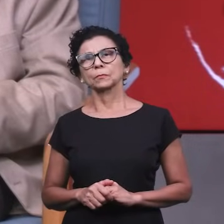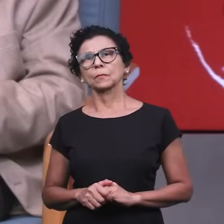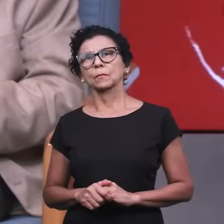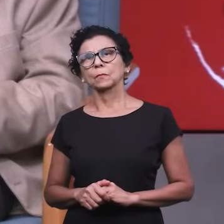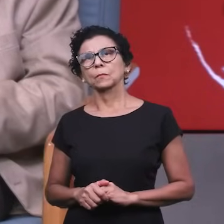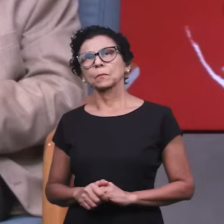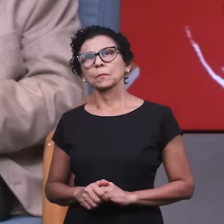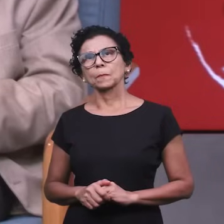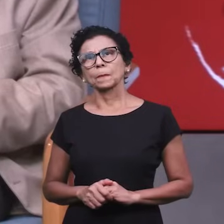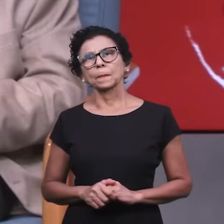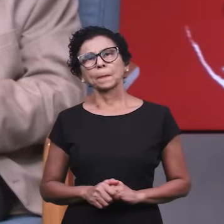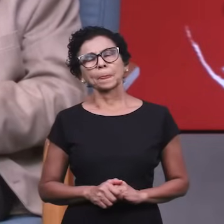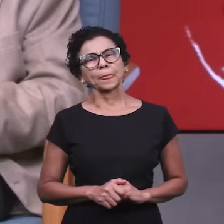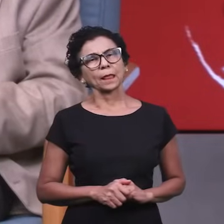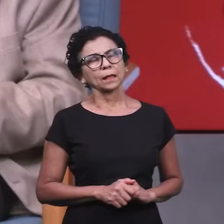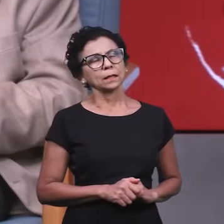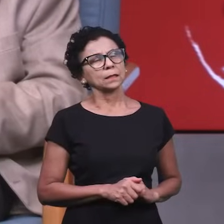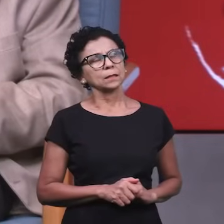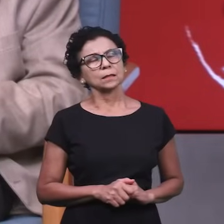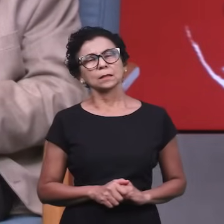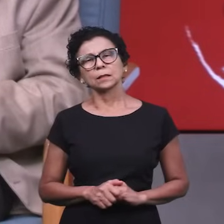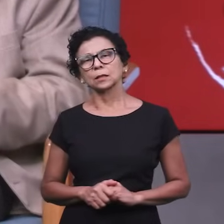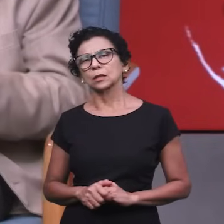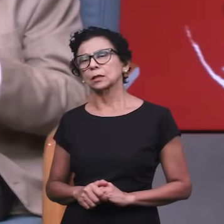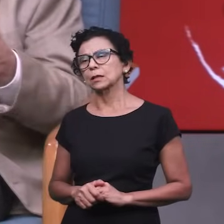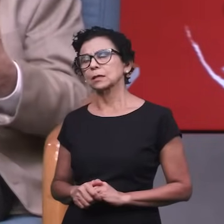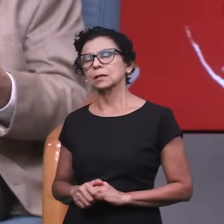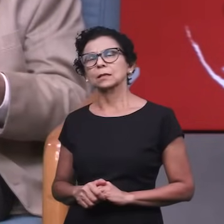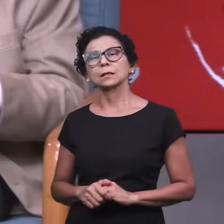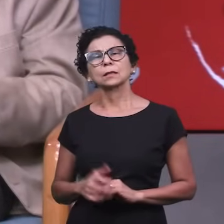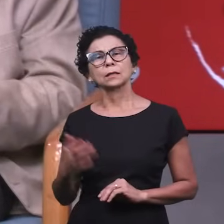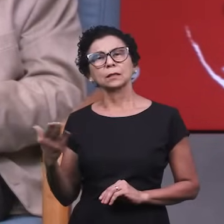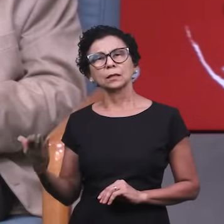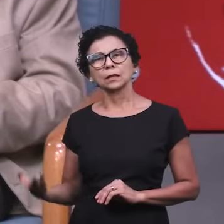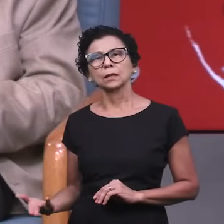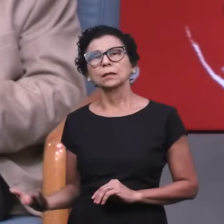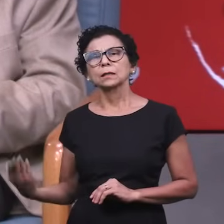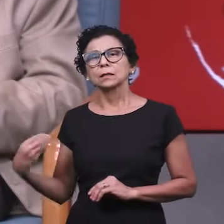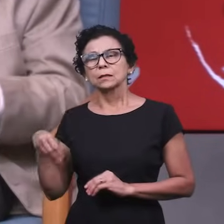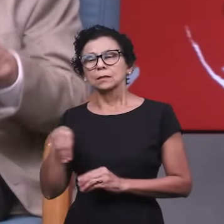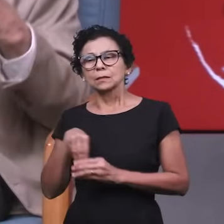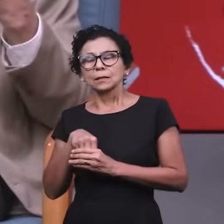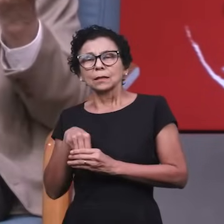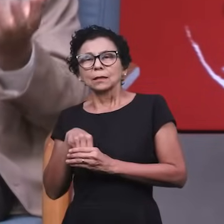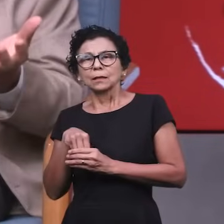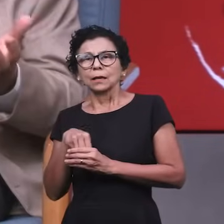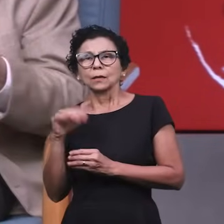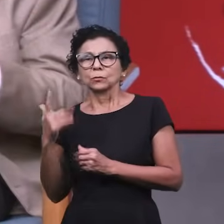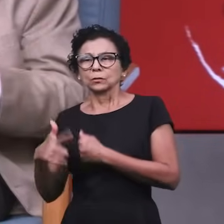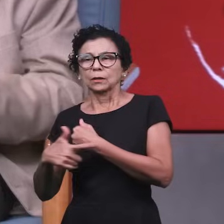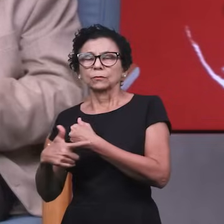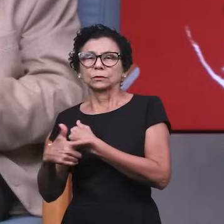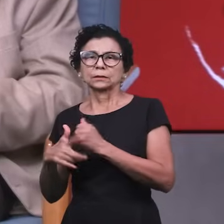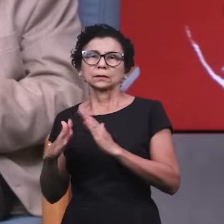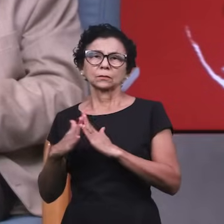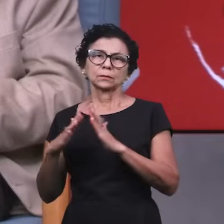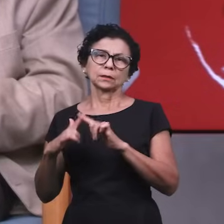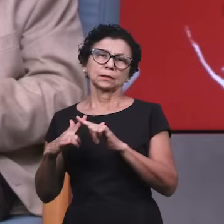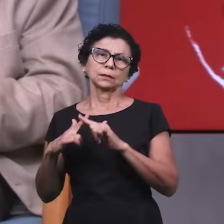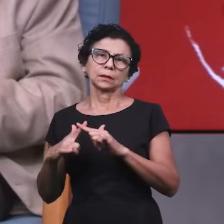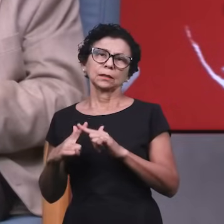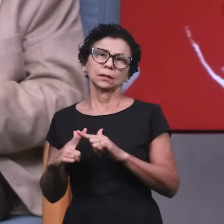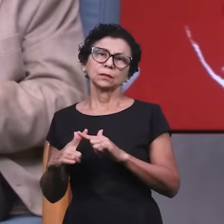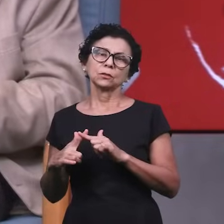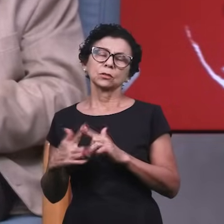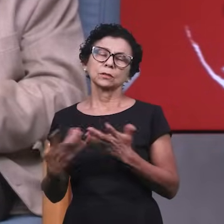praticamente a vida da igreja, a descrição da vida da igreja, o funcionamento da igreja,